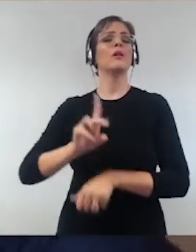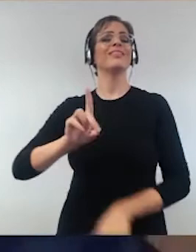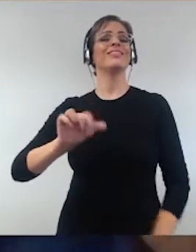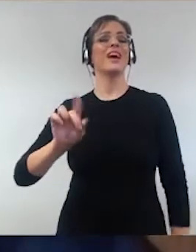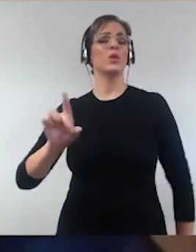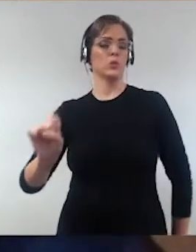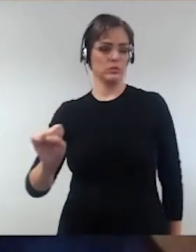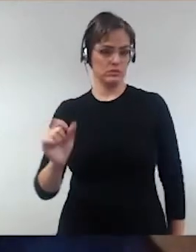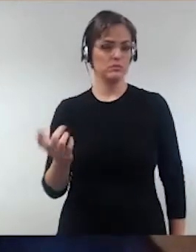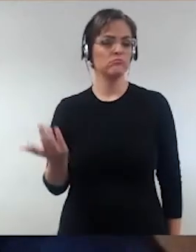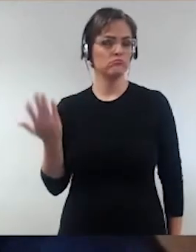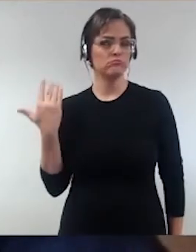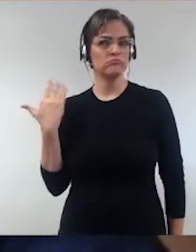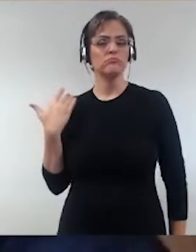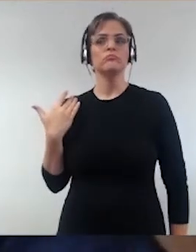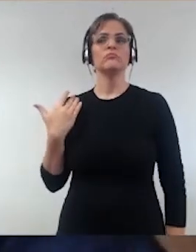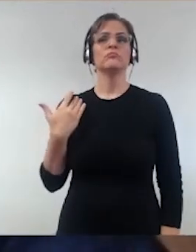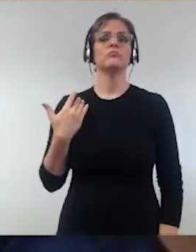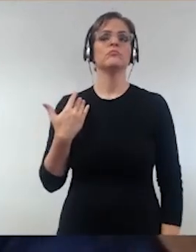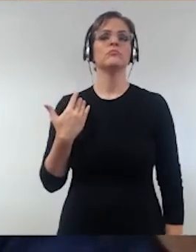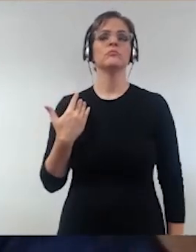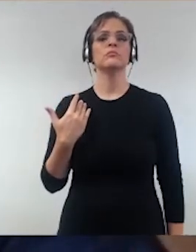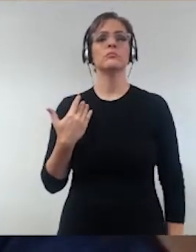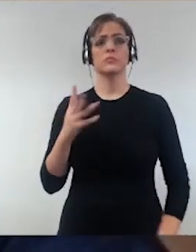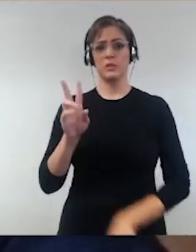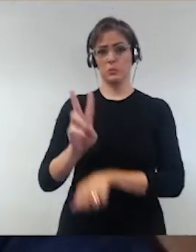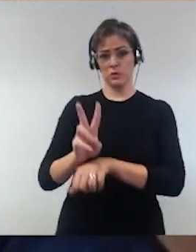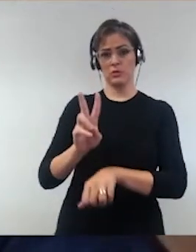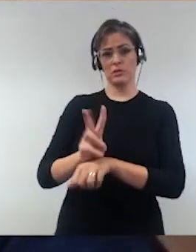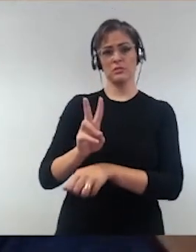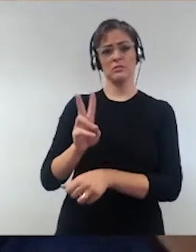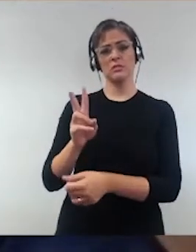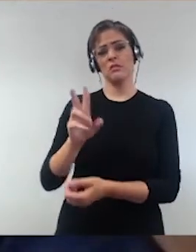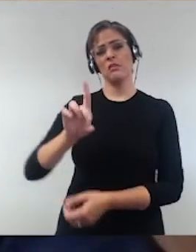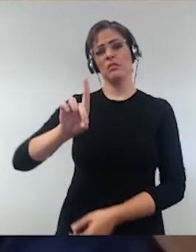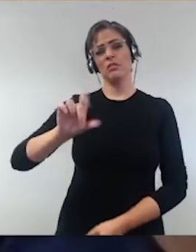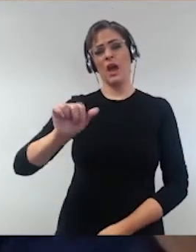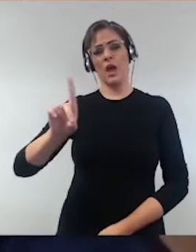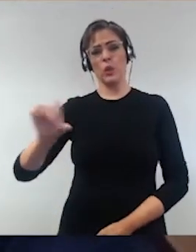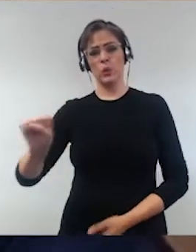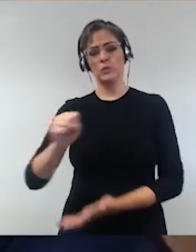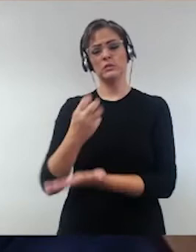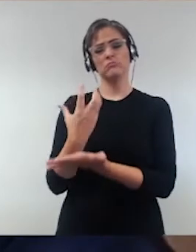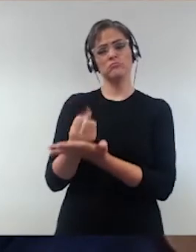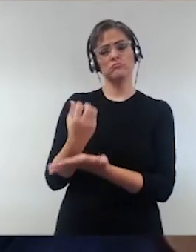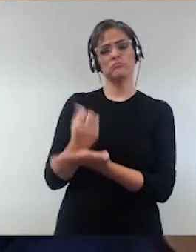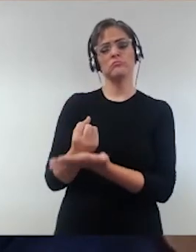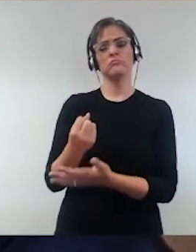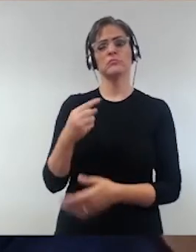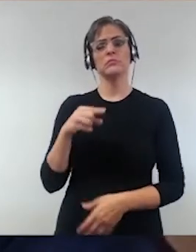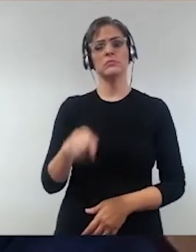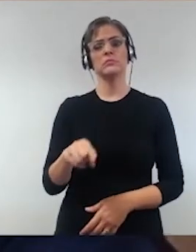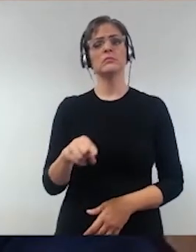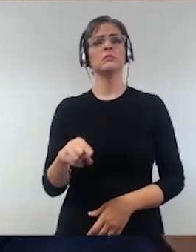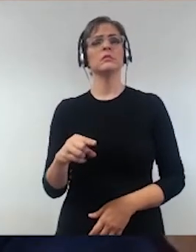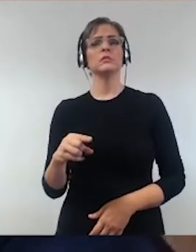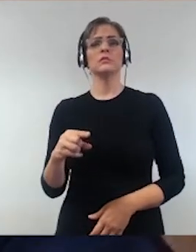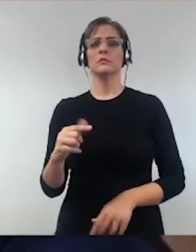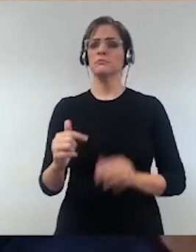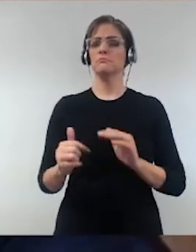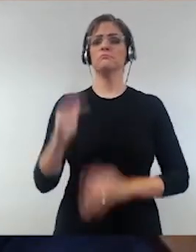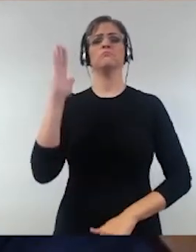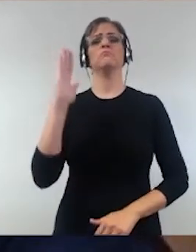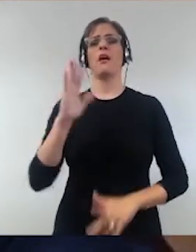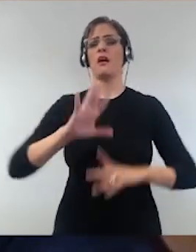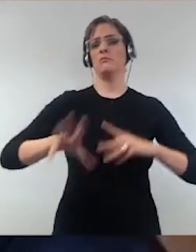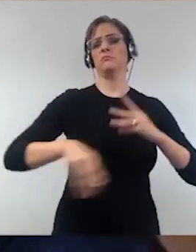momento em que a proteção de dados ela enriquece a tessitura normativa do direito à